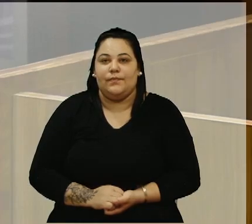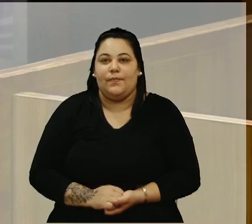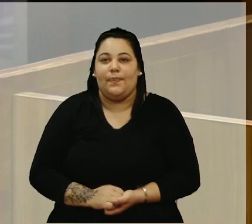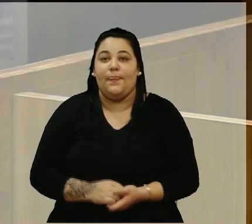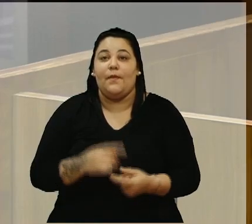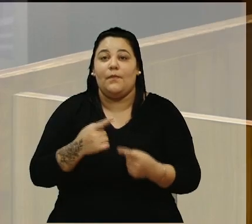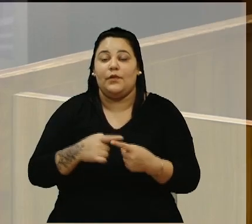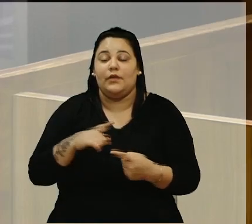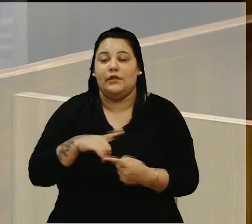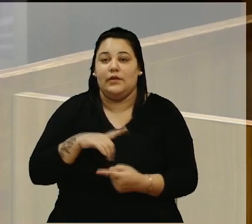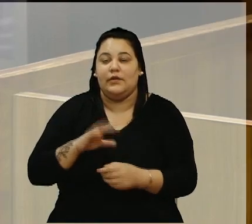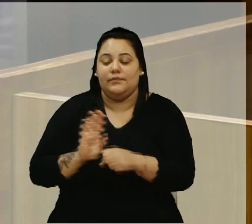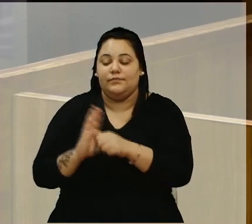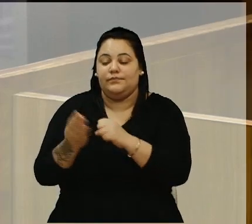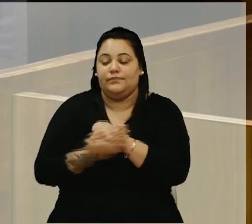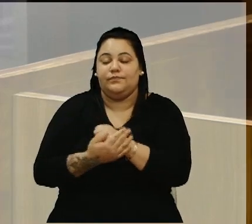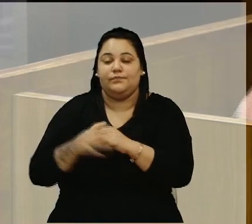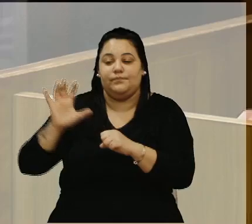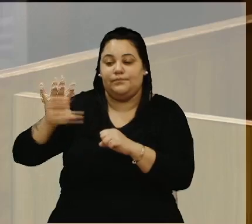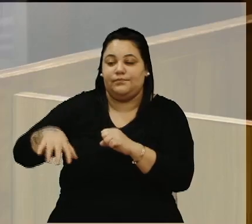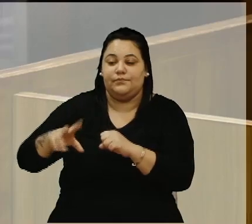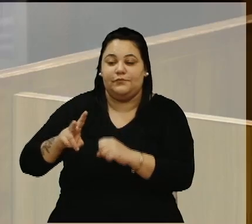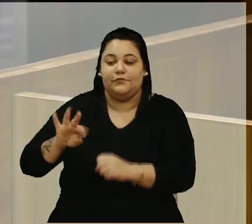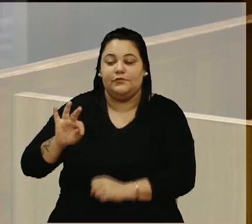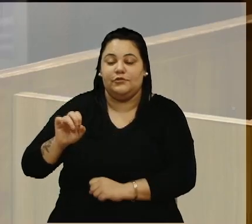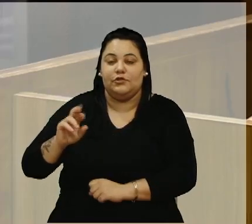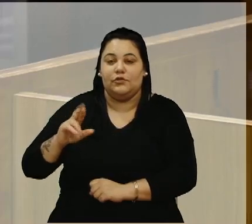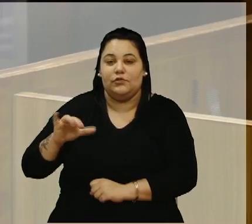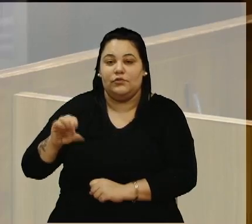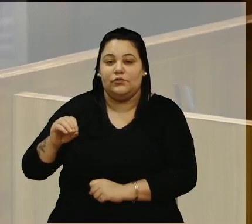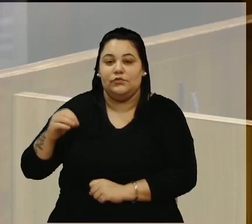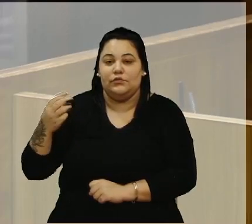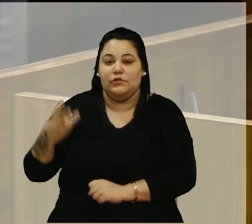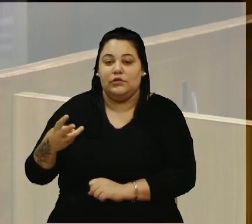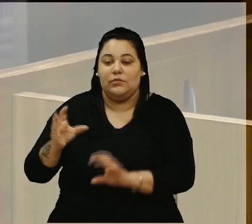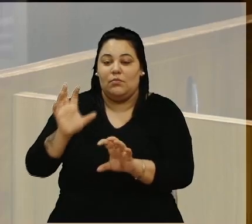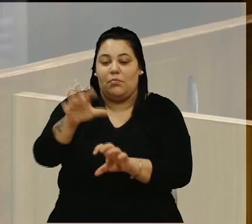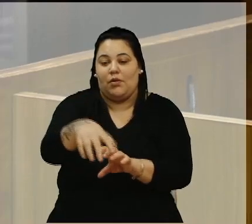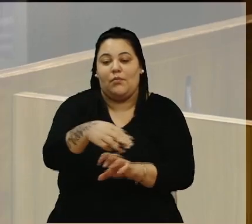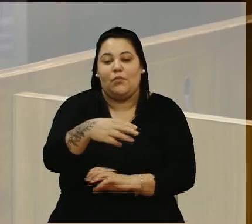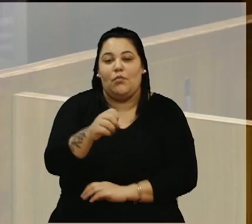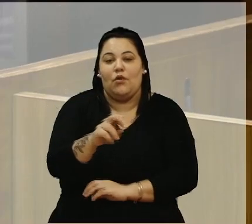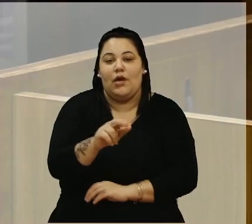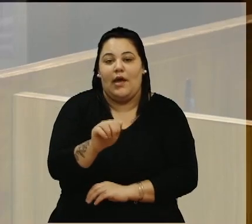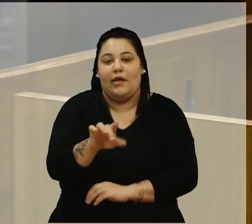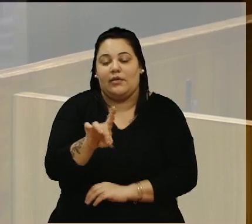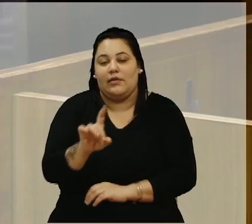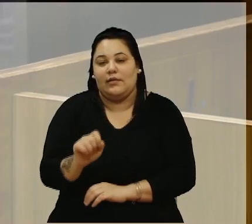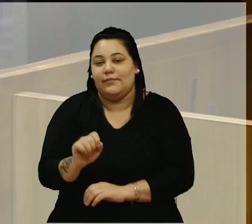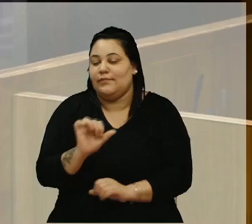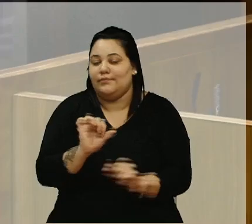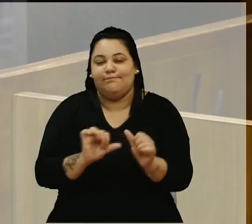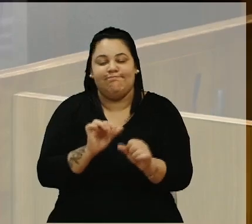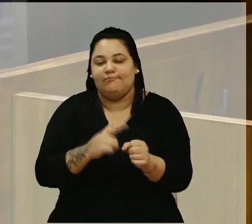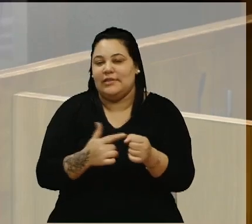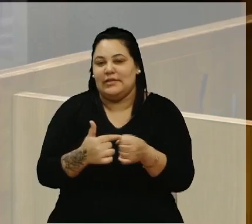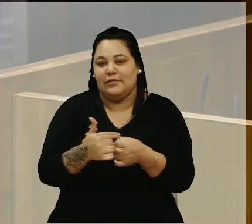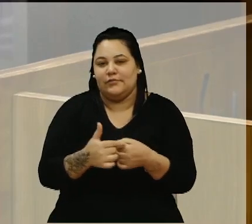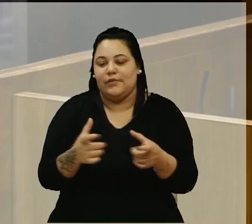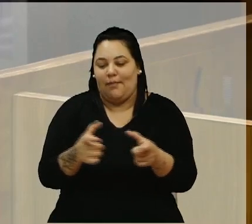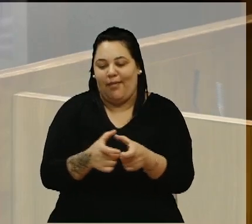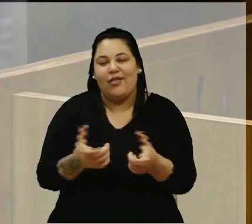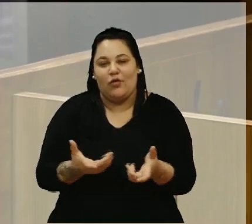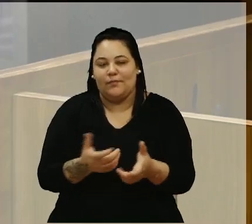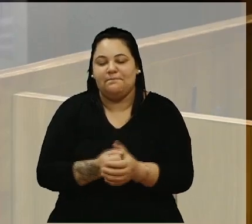ali Vitório 3, tem ali Morada dos Alpes, e virou uma cidade. Então o prefeito nos